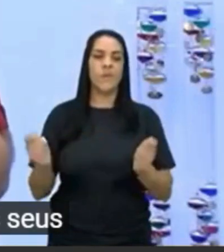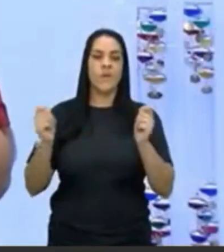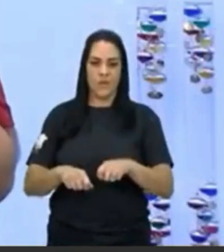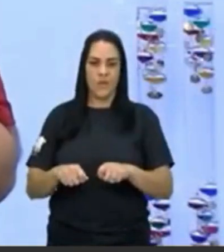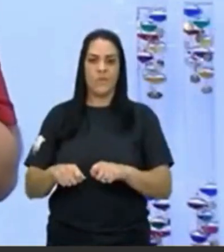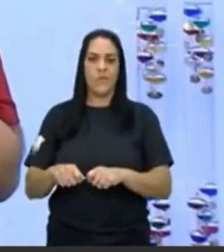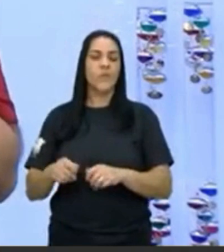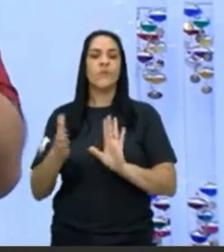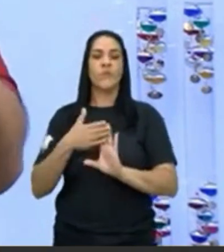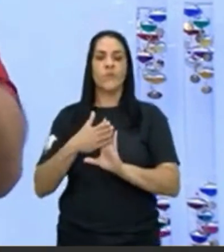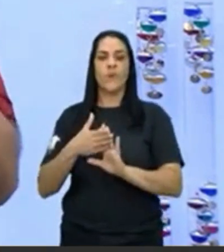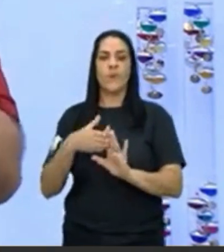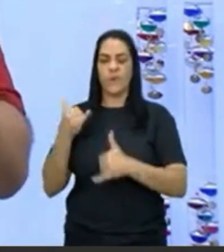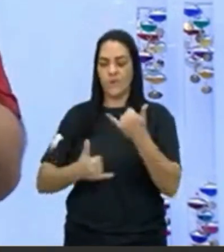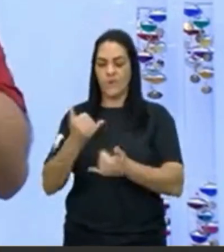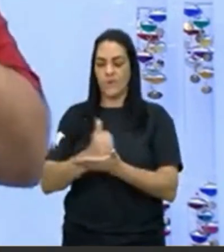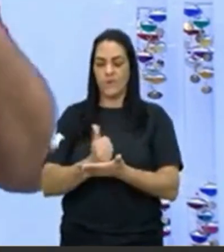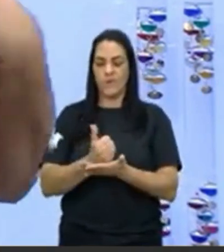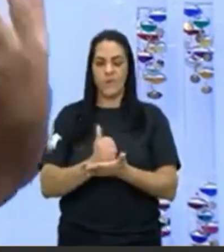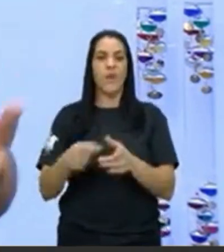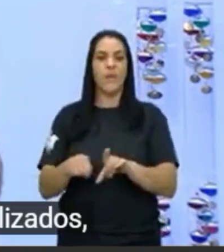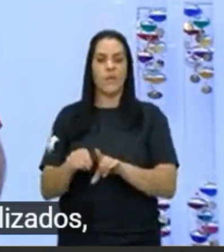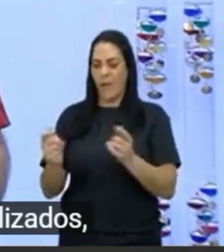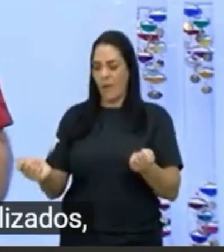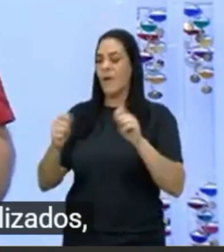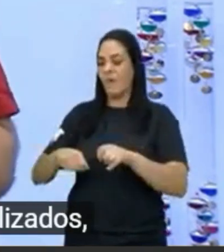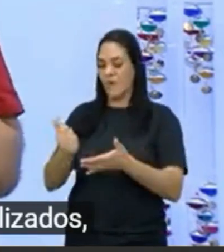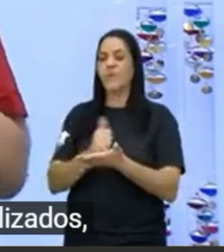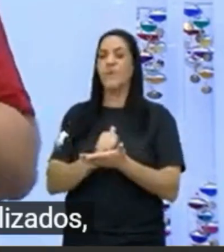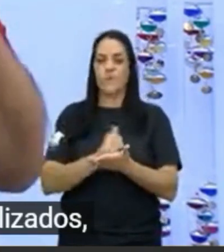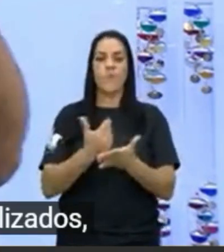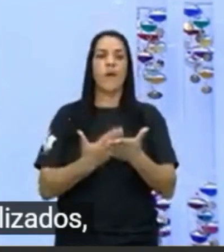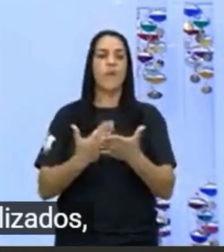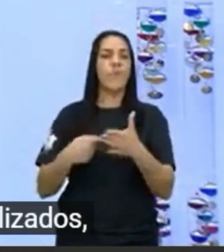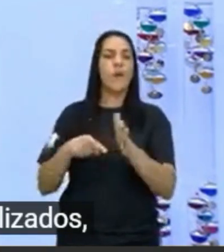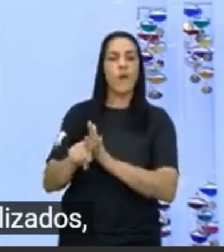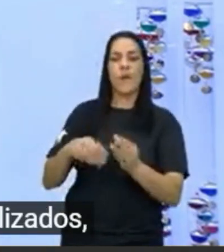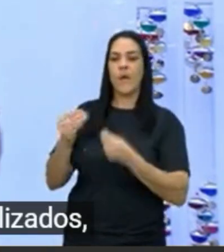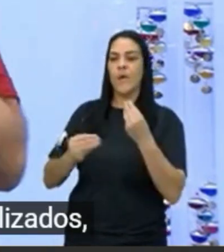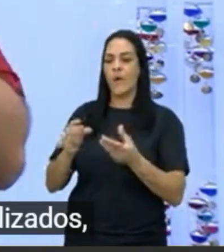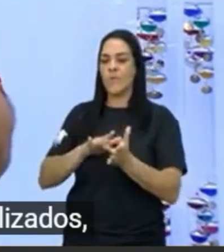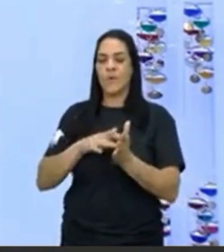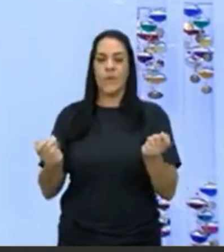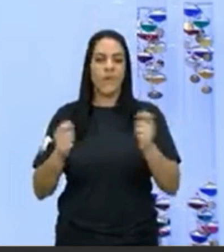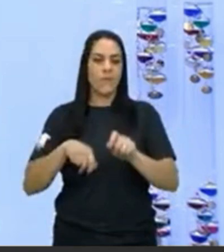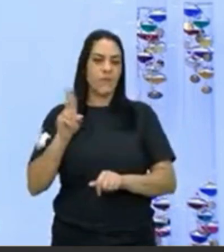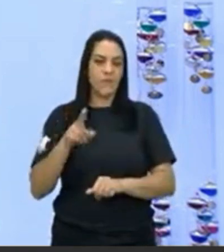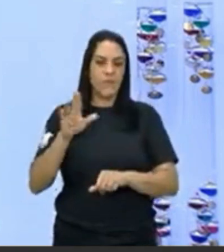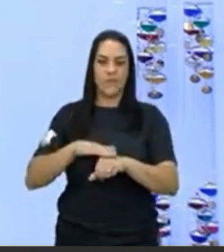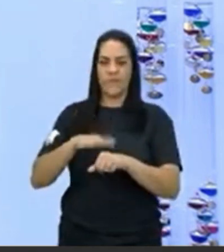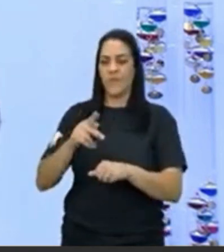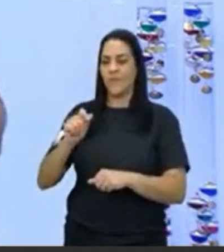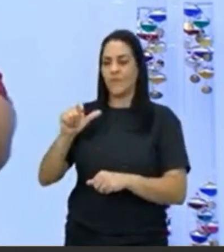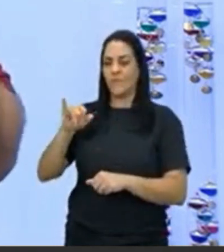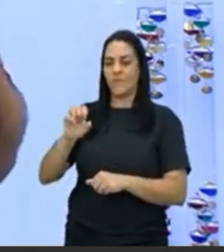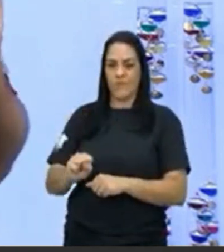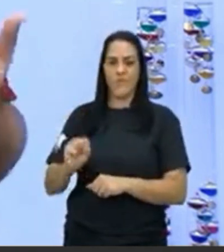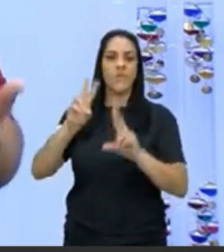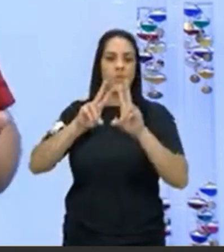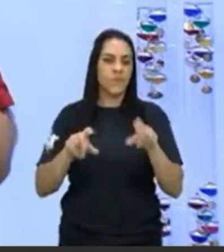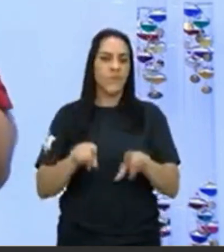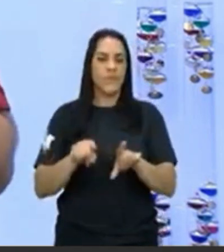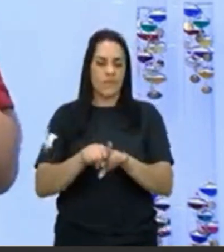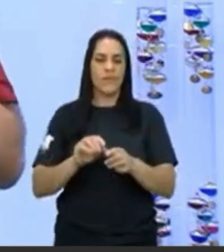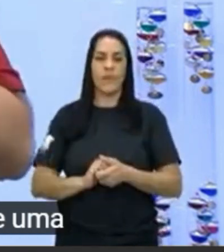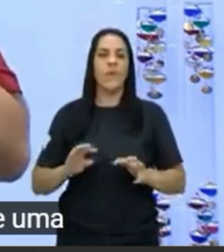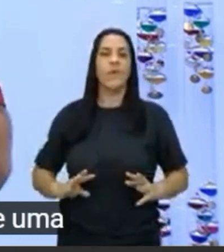propor jogos aos seus alunos, né? Por exemplo, você pode gamificar essa aula, perguntando como os sensores podem ser utilizados, ou então fazer um quiz sobre isso.